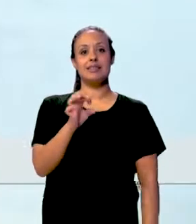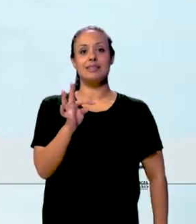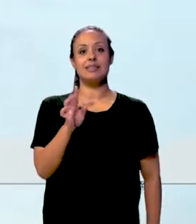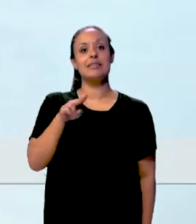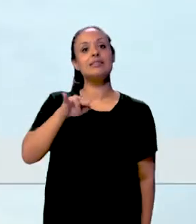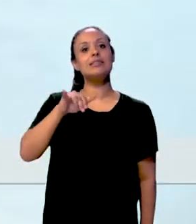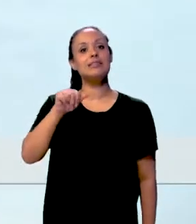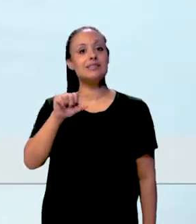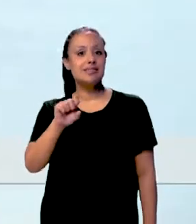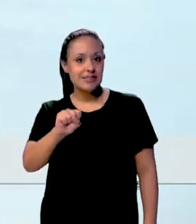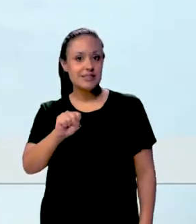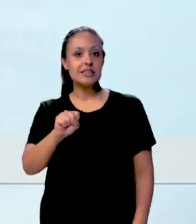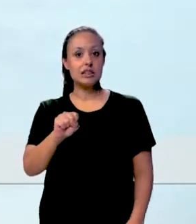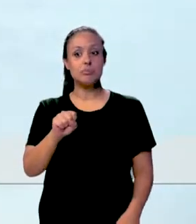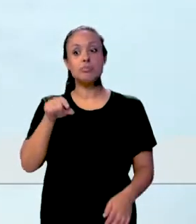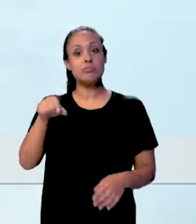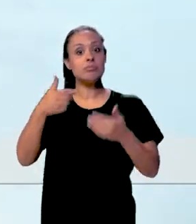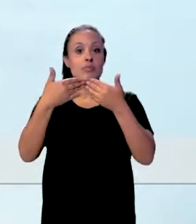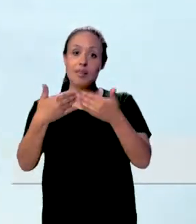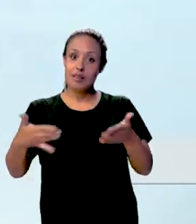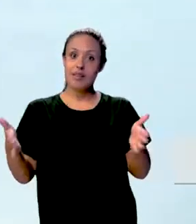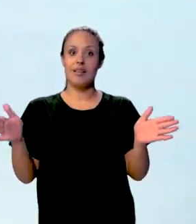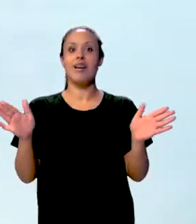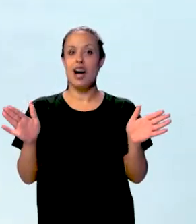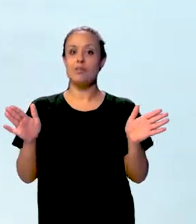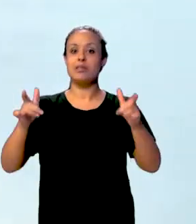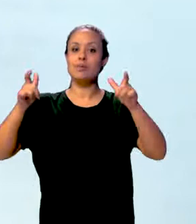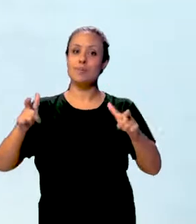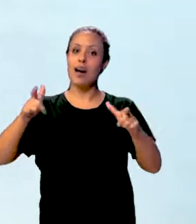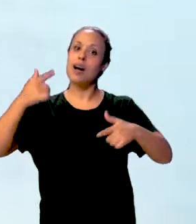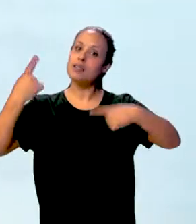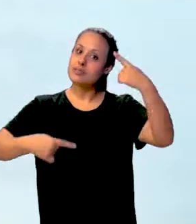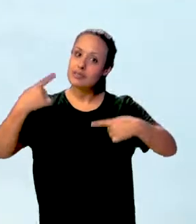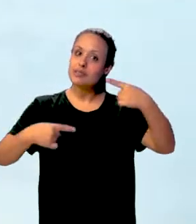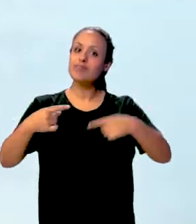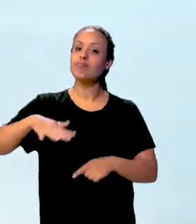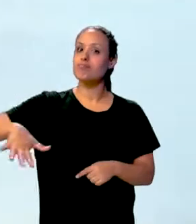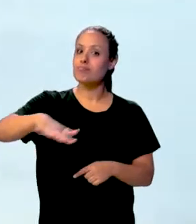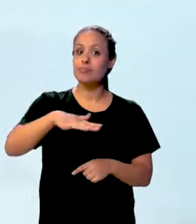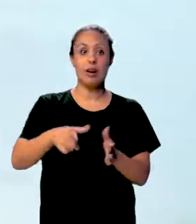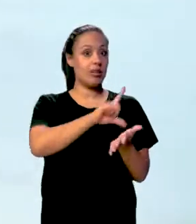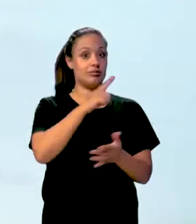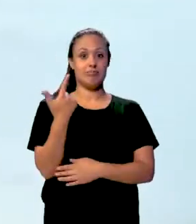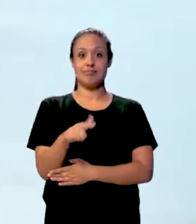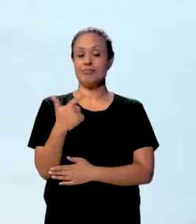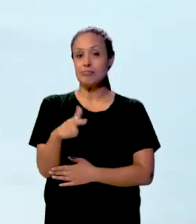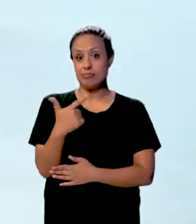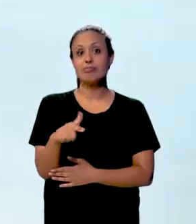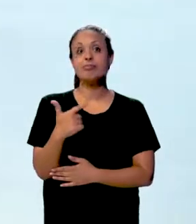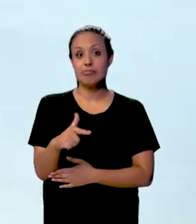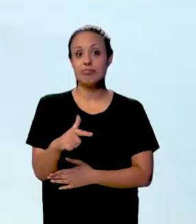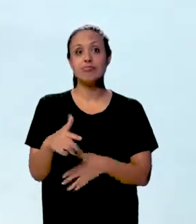nome, novamente, e dá lugar para esse debate, né? Que em muitos cursos, não só aqui na UFSC, não tinham esse espaço,